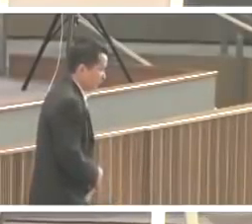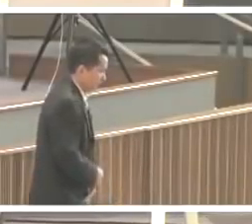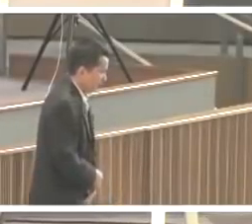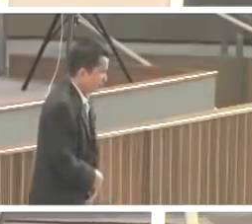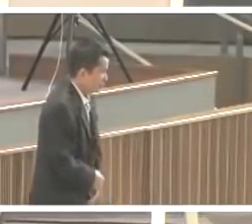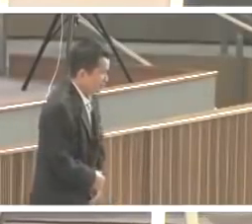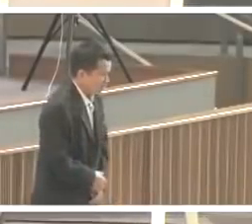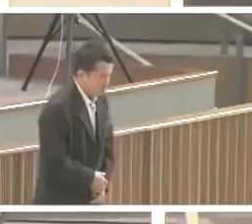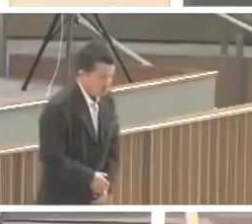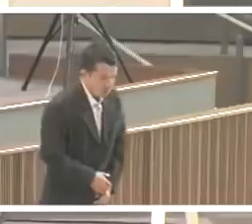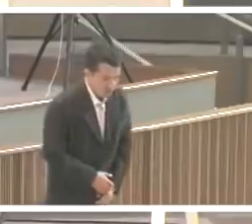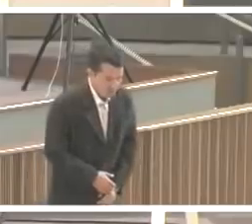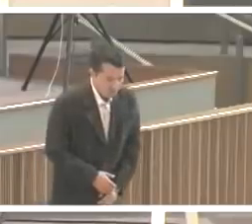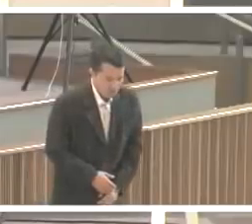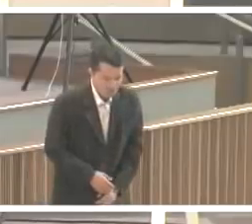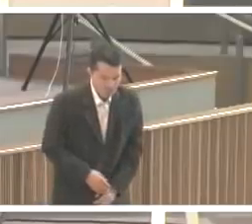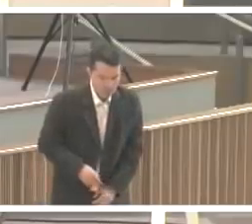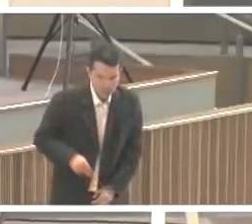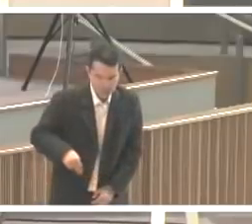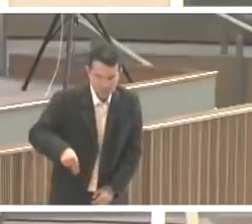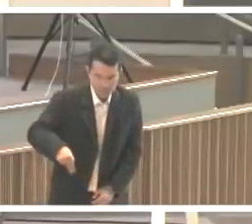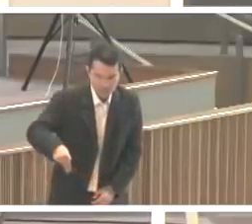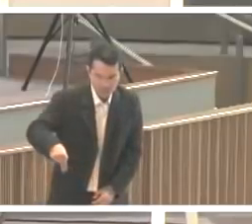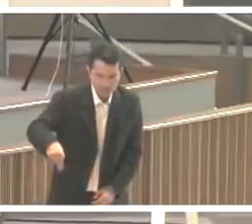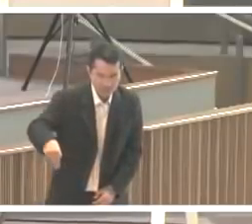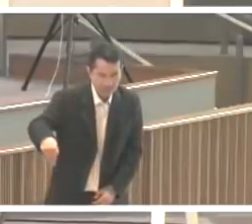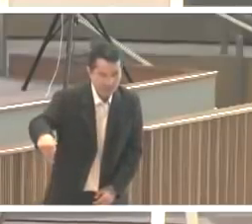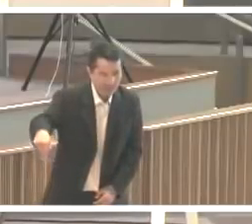Porque parecia caro demais.